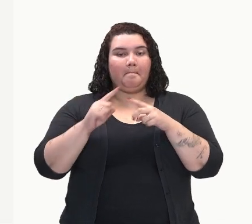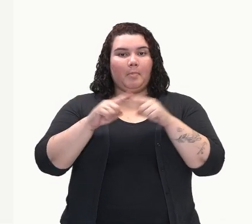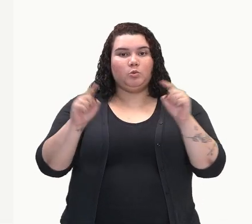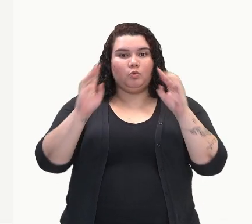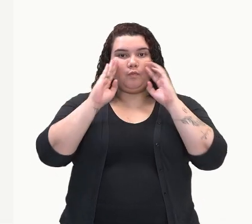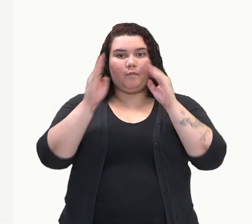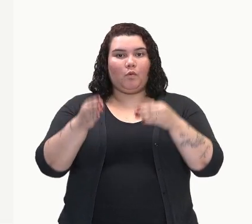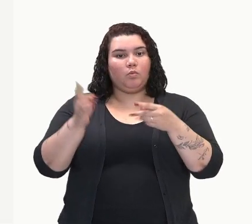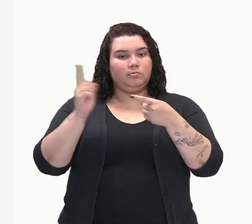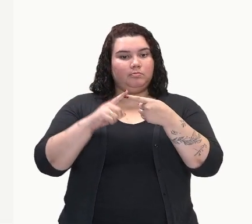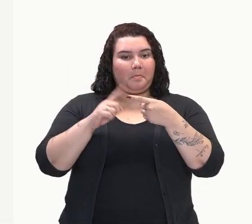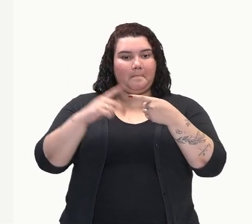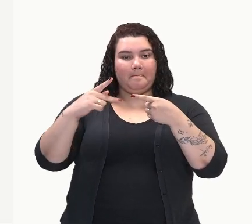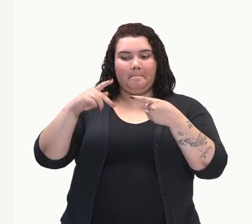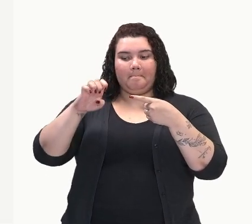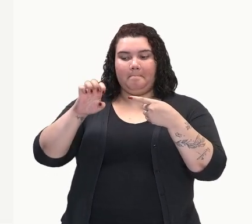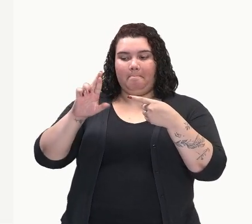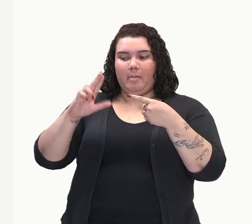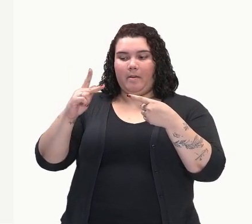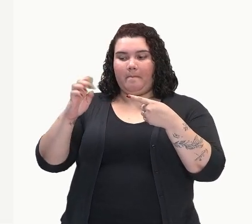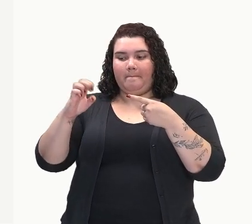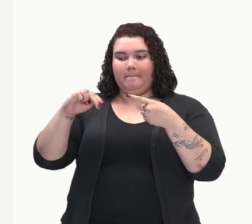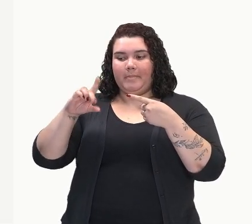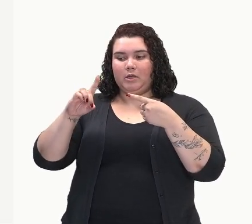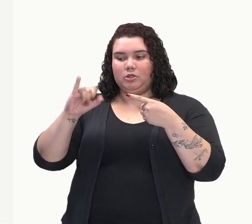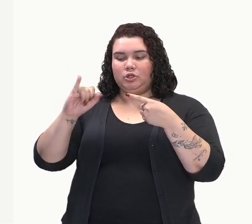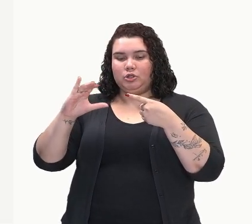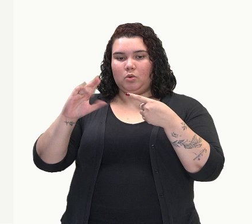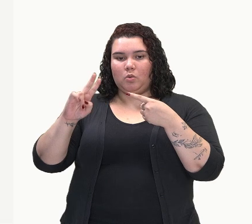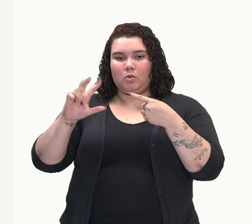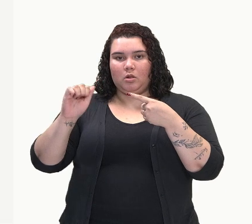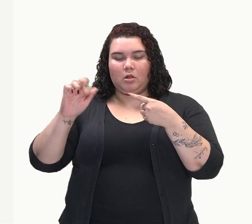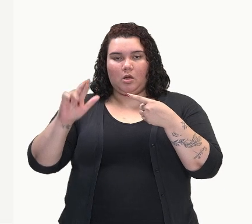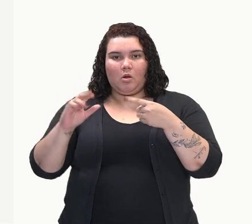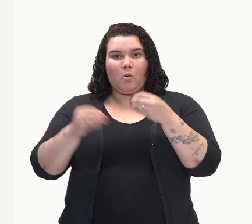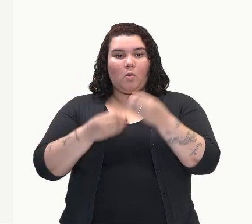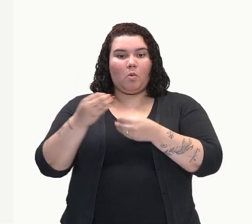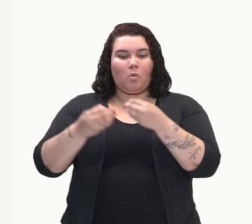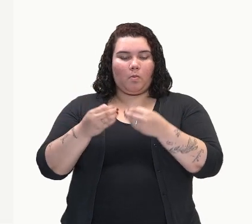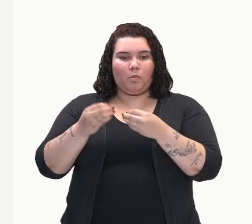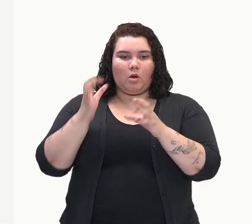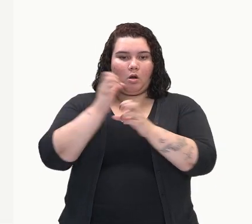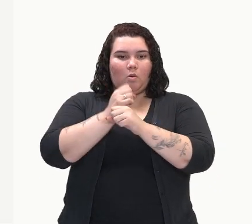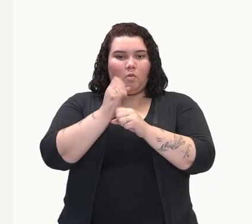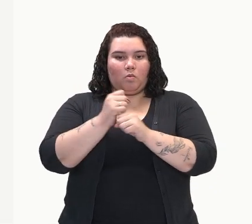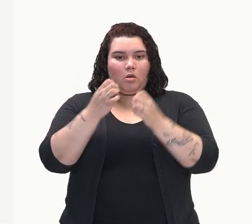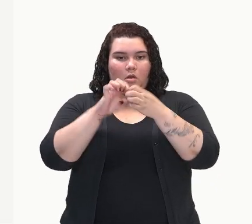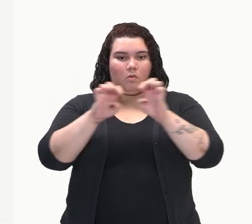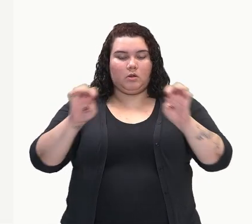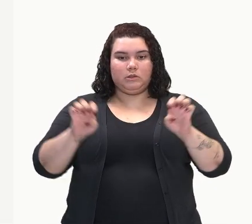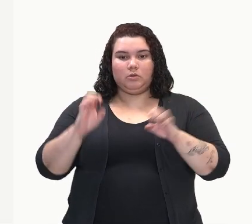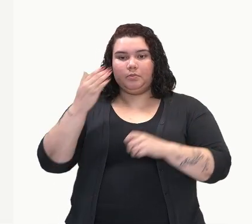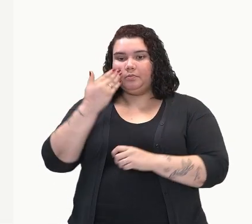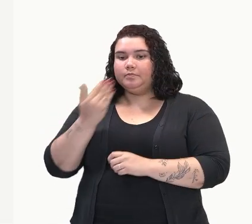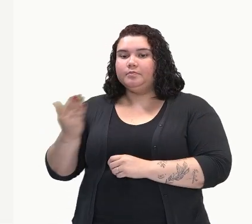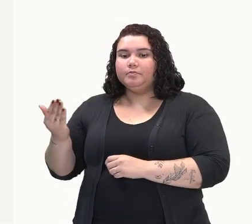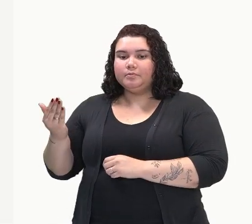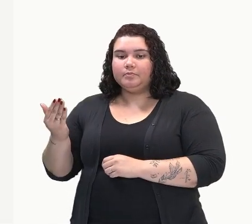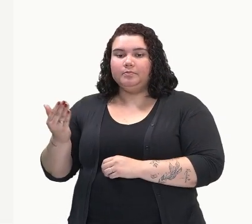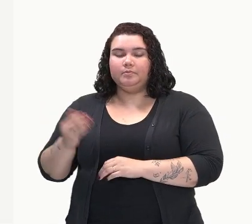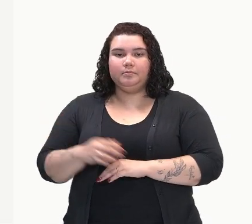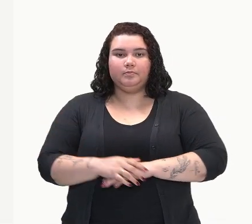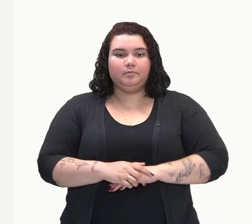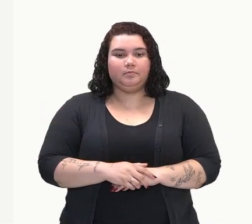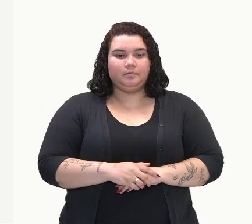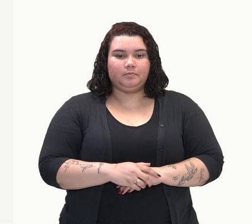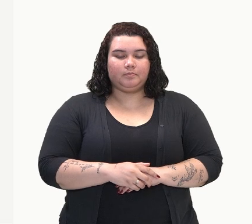eu vou calcular a intensidade dessa forma, olha aqui. A intensidade será